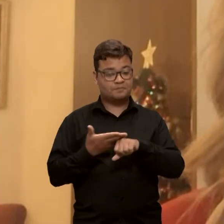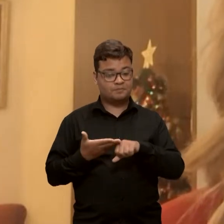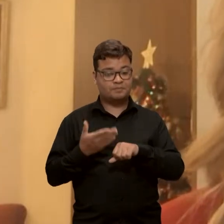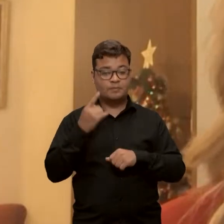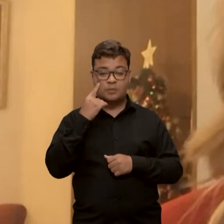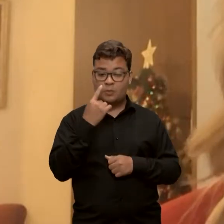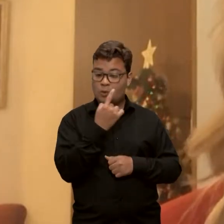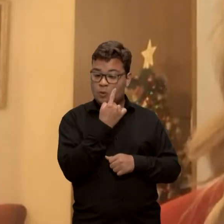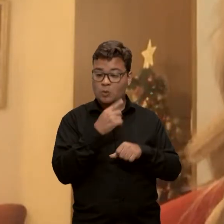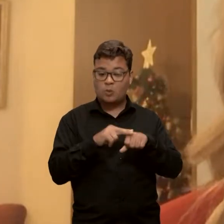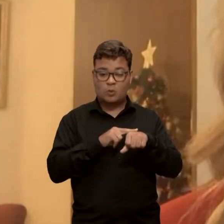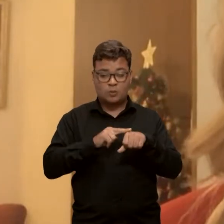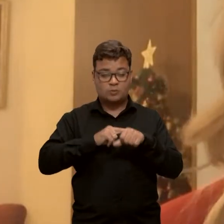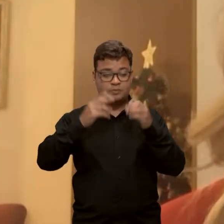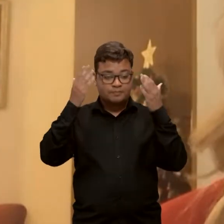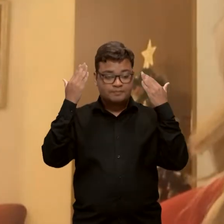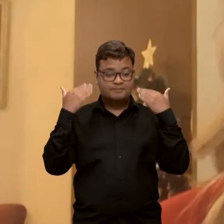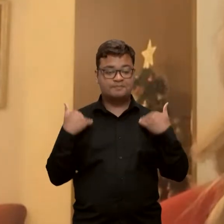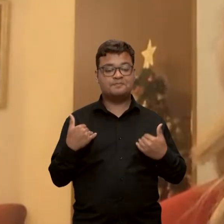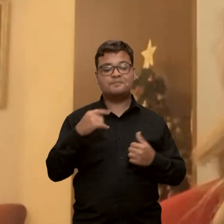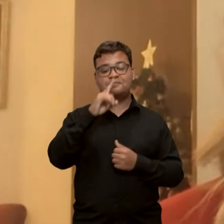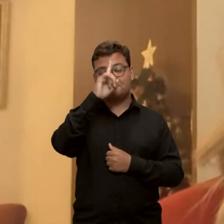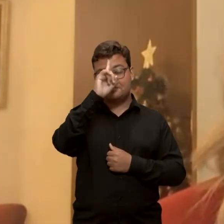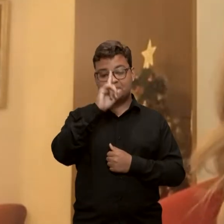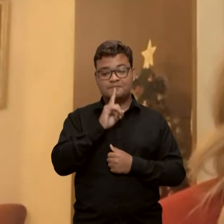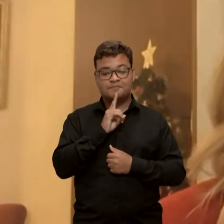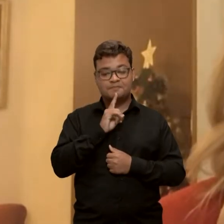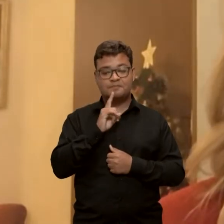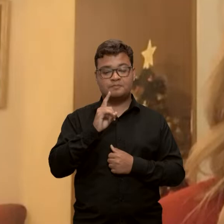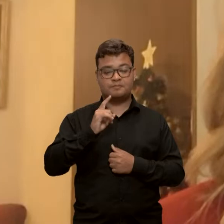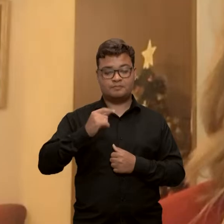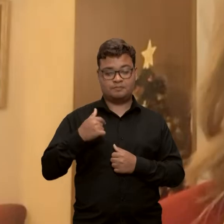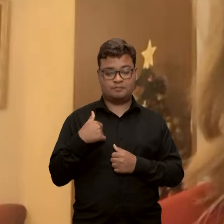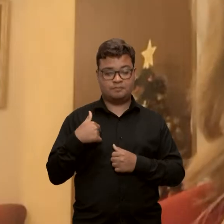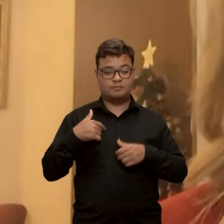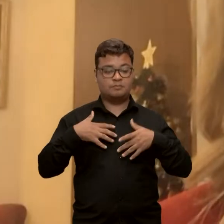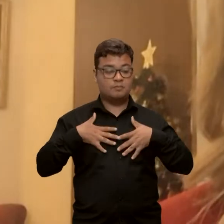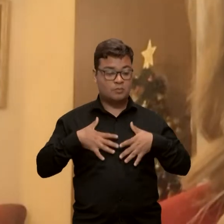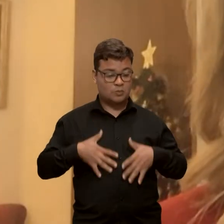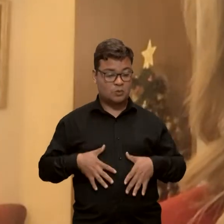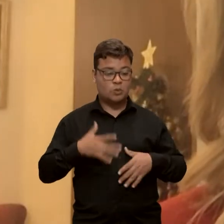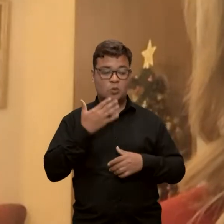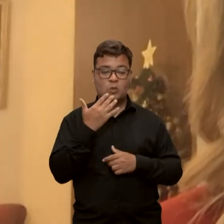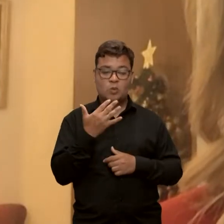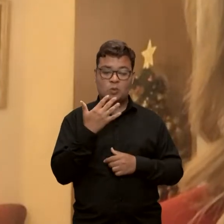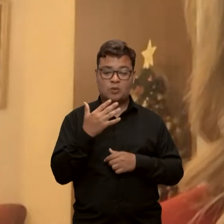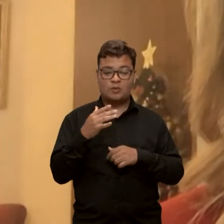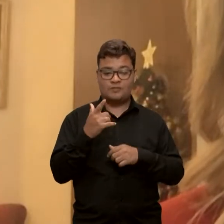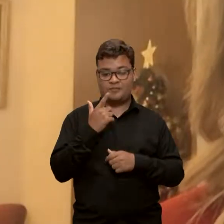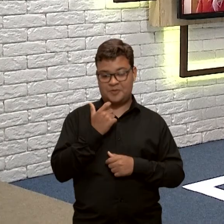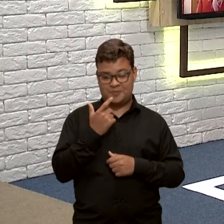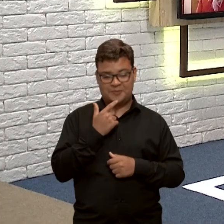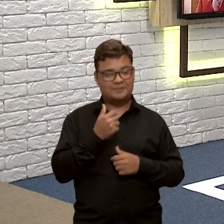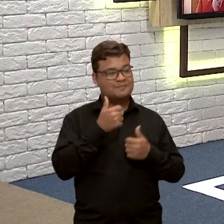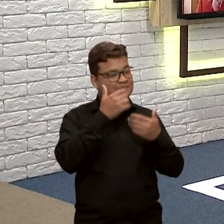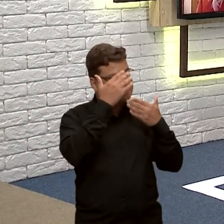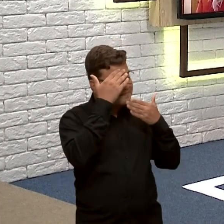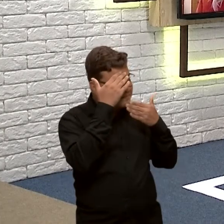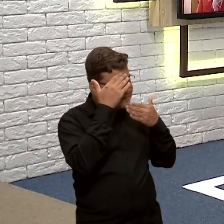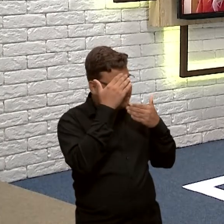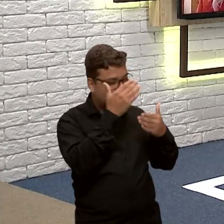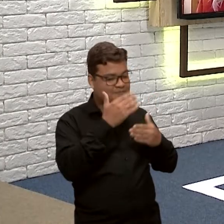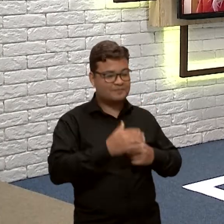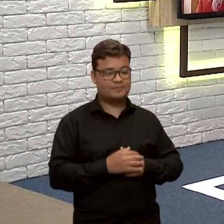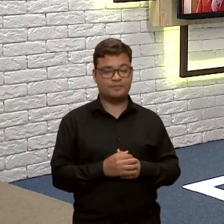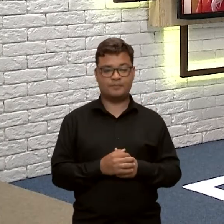olhos verdes, cabelo loiro, estou usando uma roupa vermelha. Obrigada, Isildinha. Vou falar